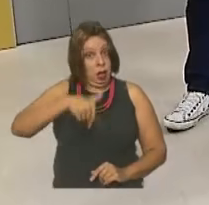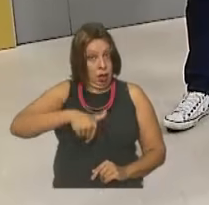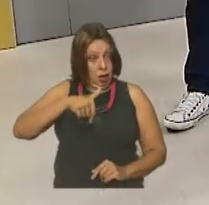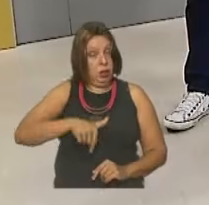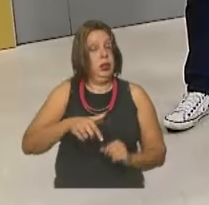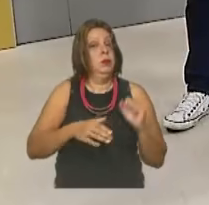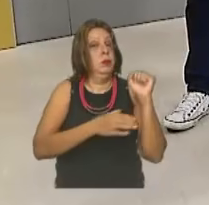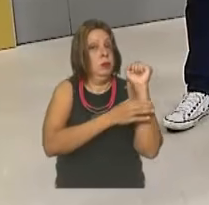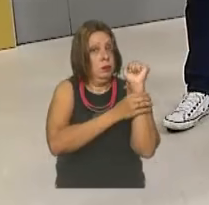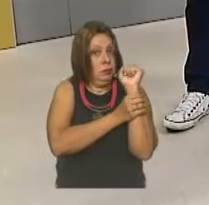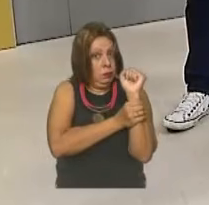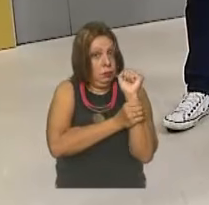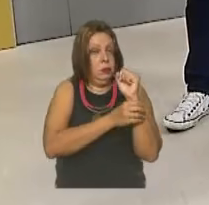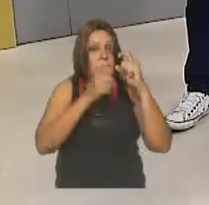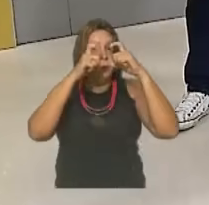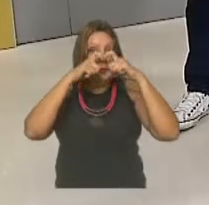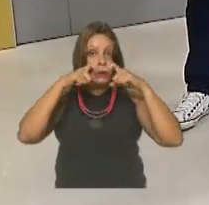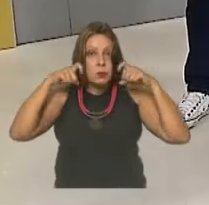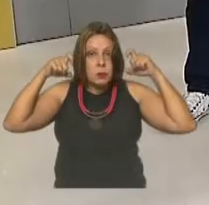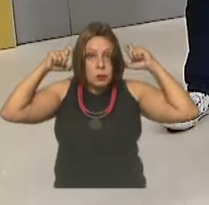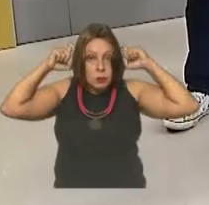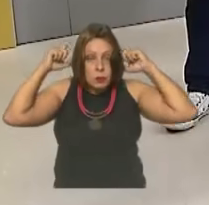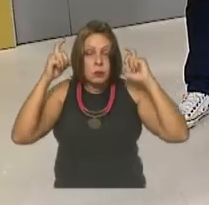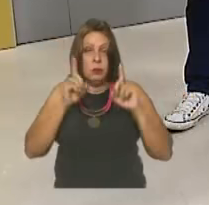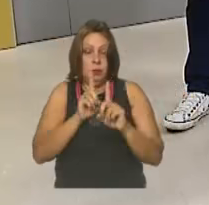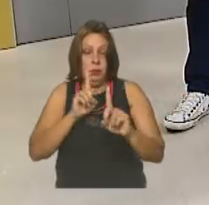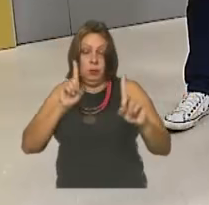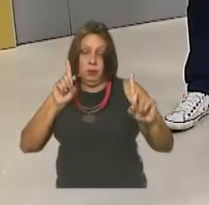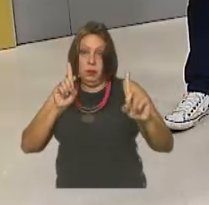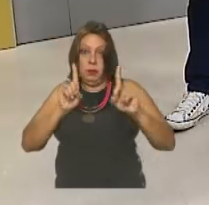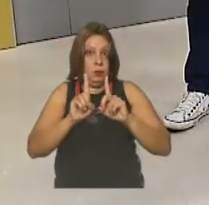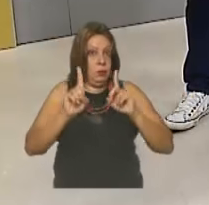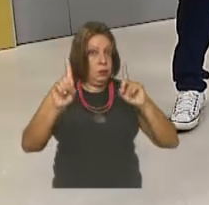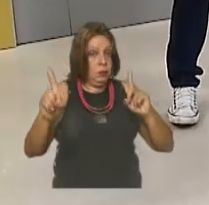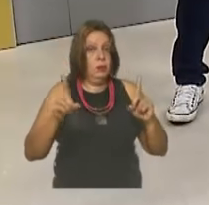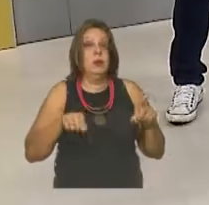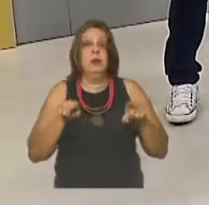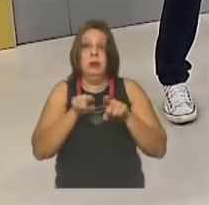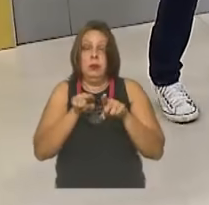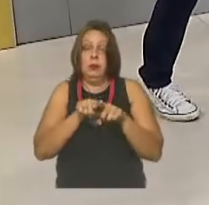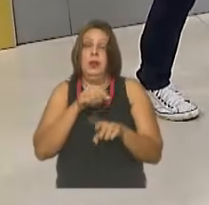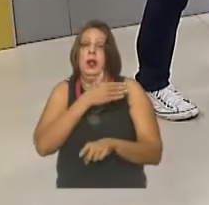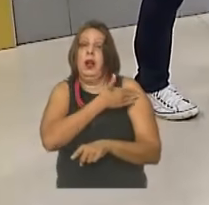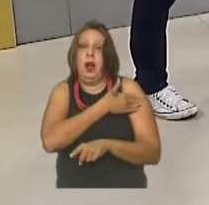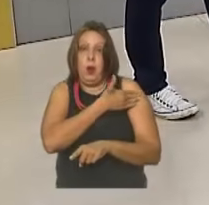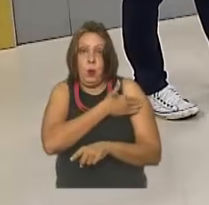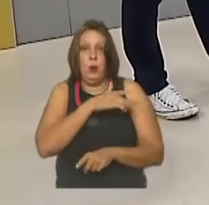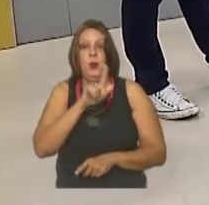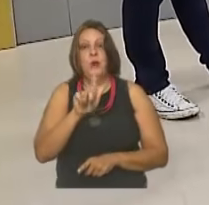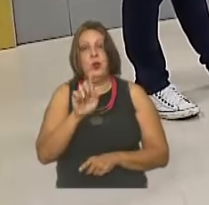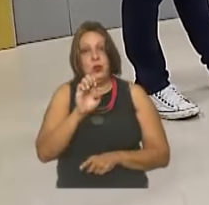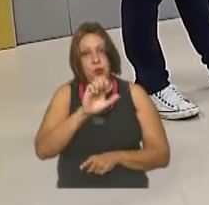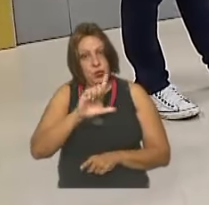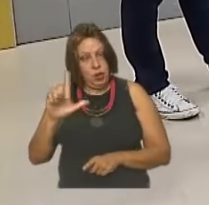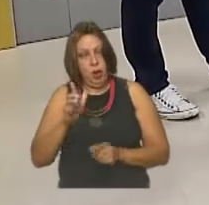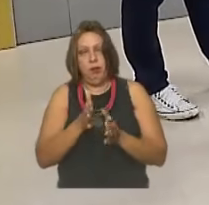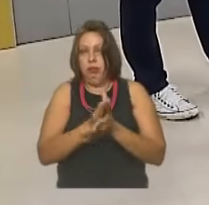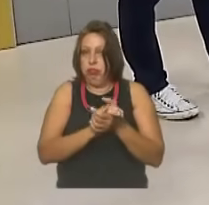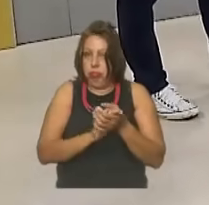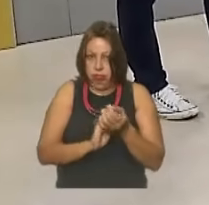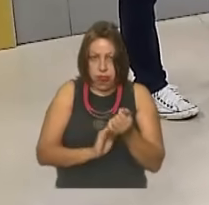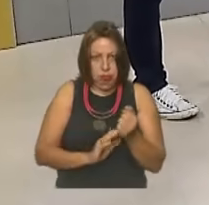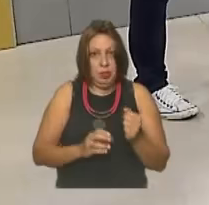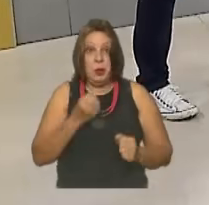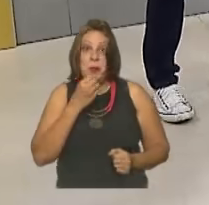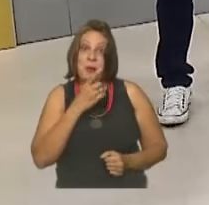segurança. Nós estamos aqui usando máscaras, mantendo a distância e utilizando álcool em gel aqui nos estúdios, não é, Júnior? Muito bom dia! Bom